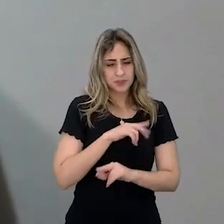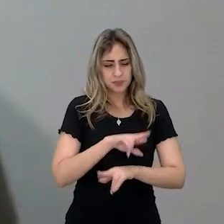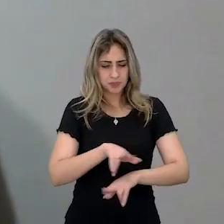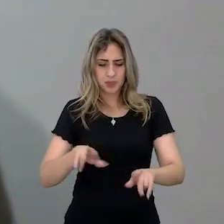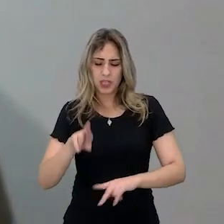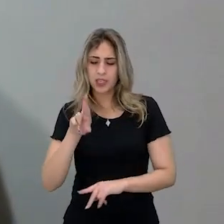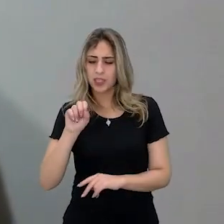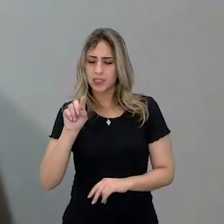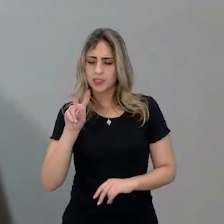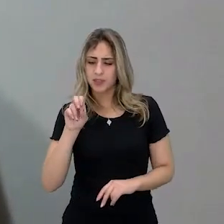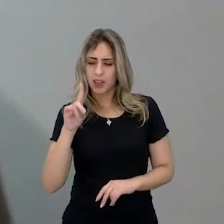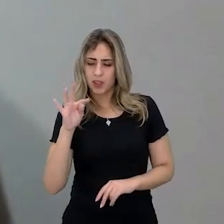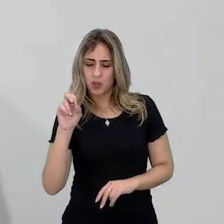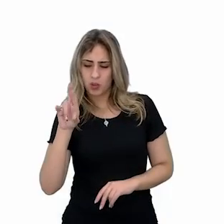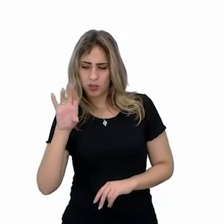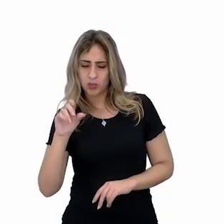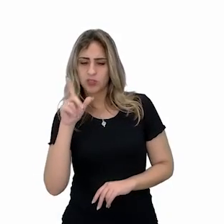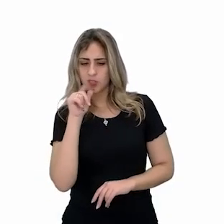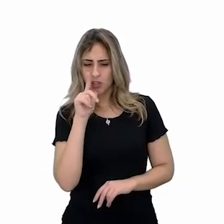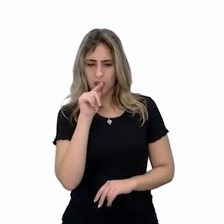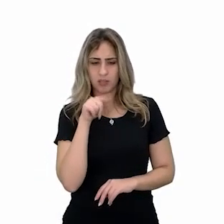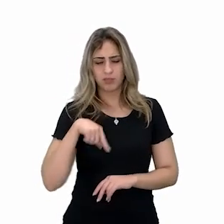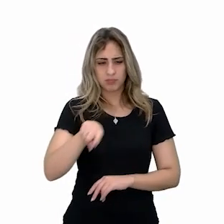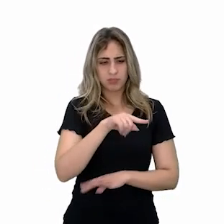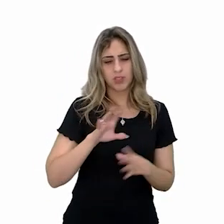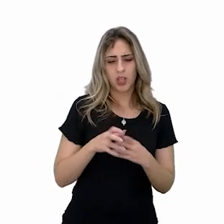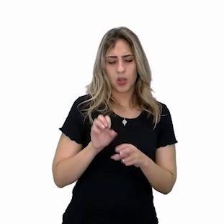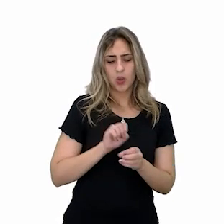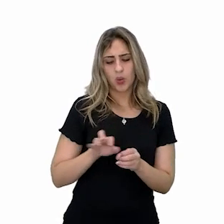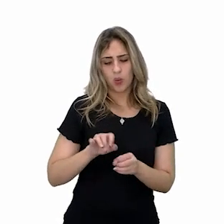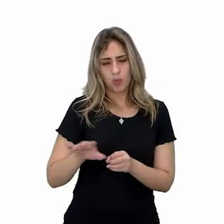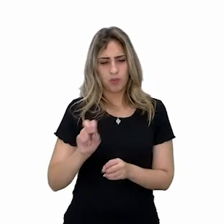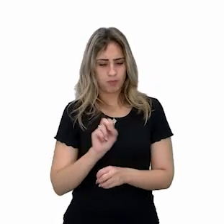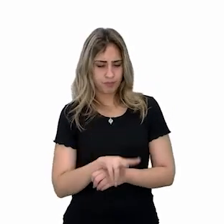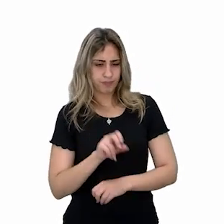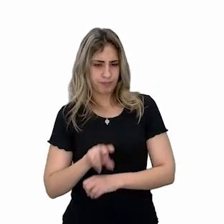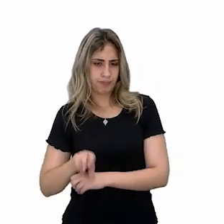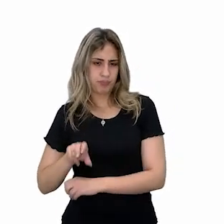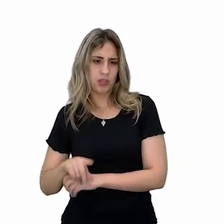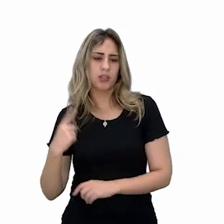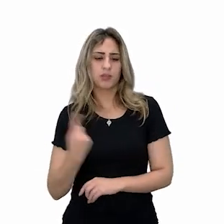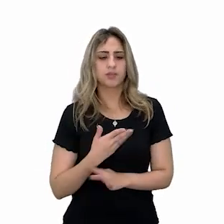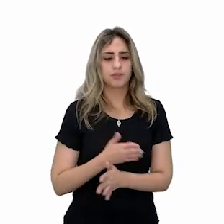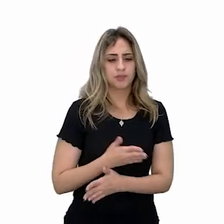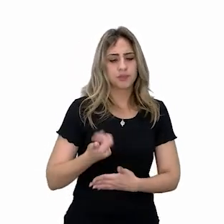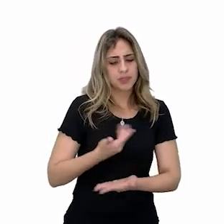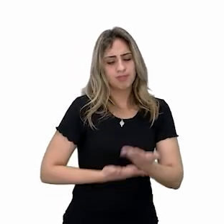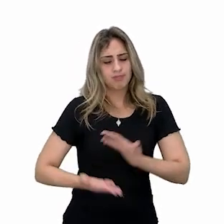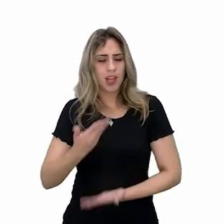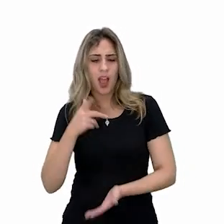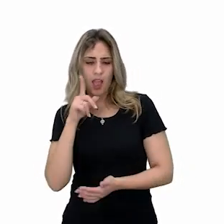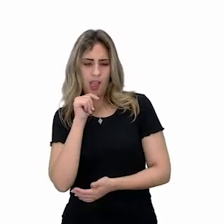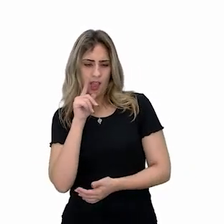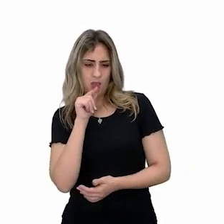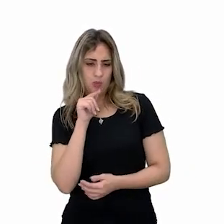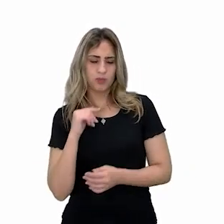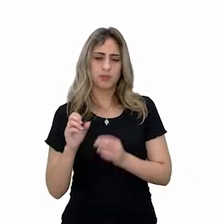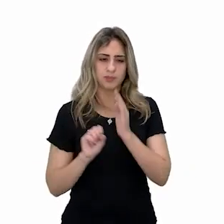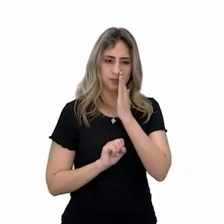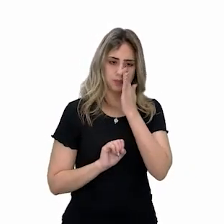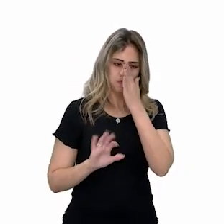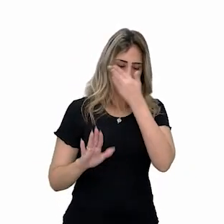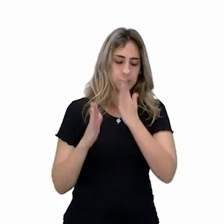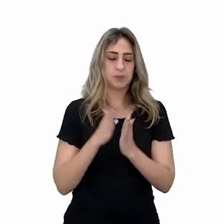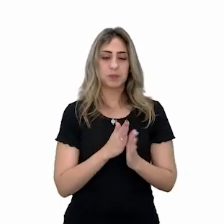um reservatório de água com impurezas e contaminações. E a água que, claro, deverá ser tratada. Essa água vai passar inicialmente